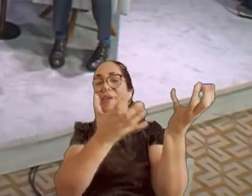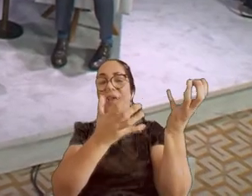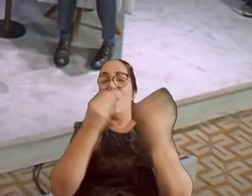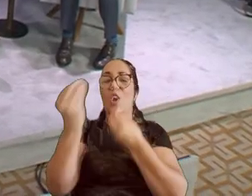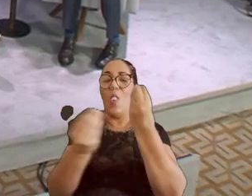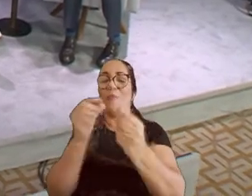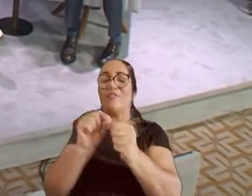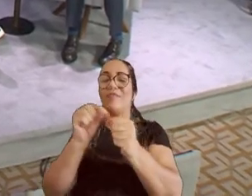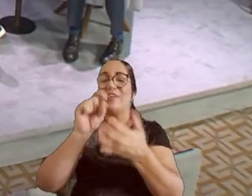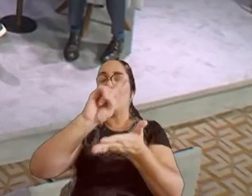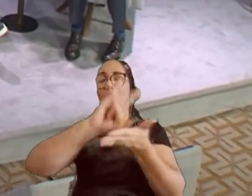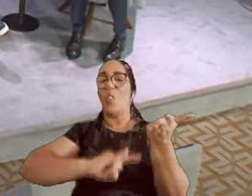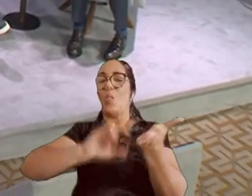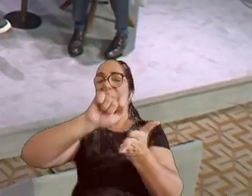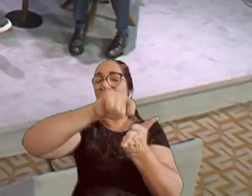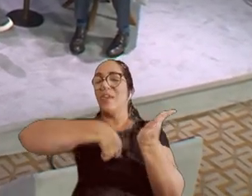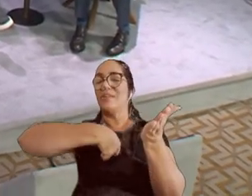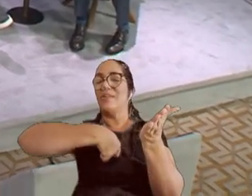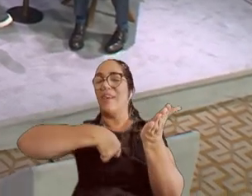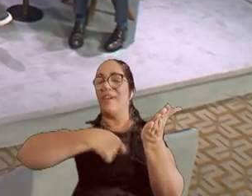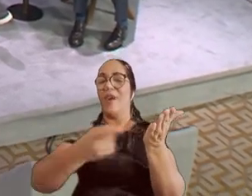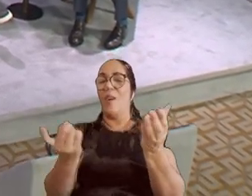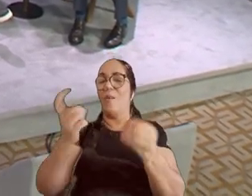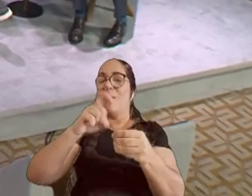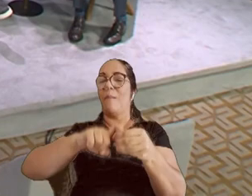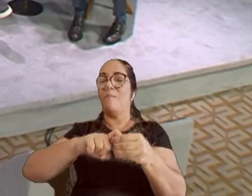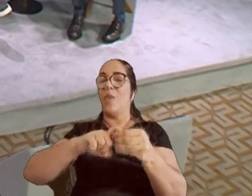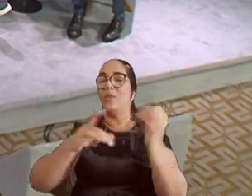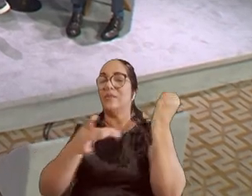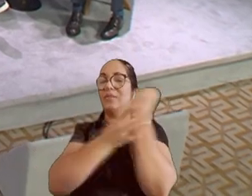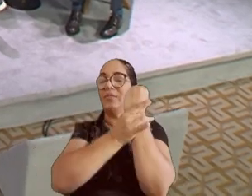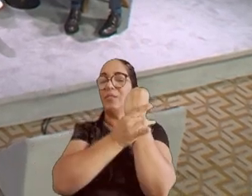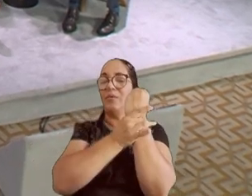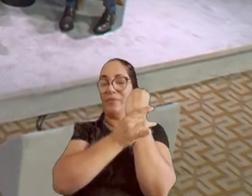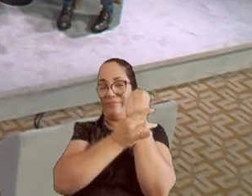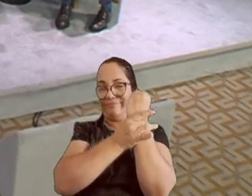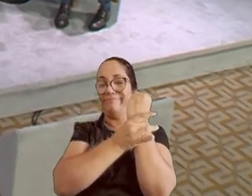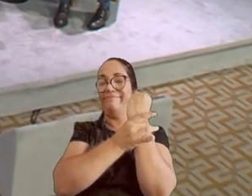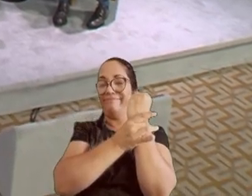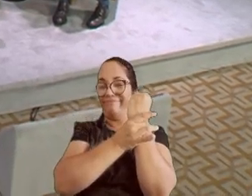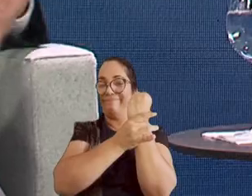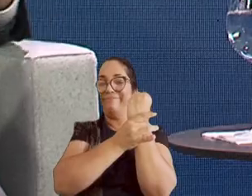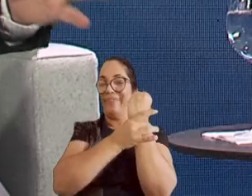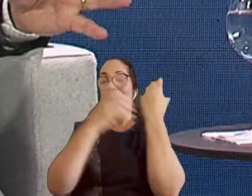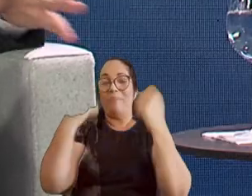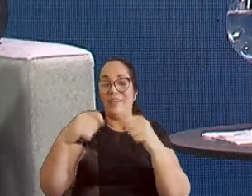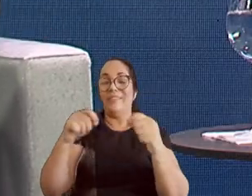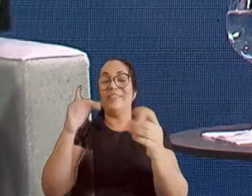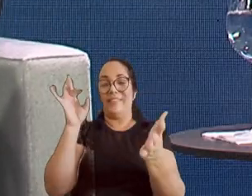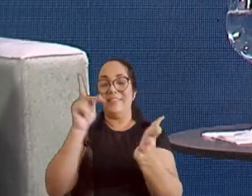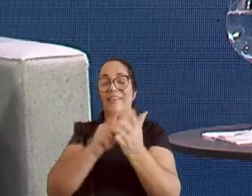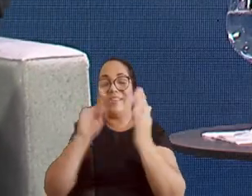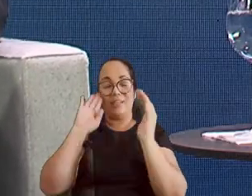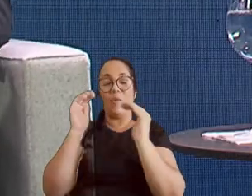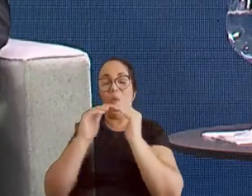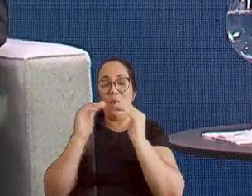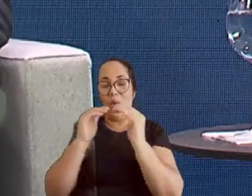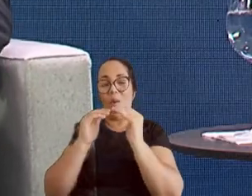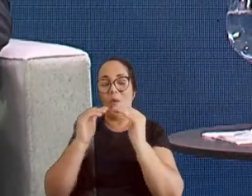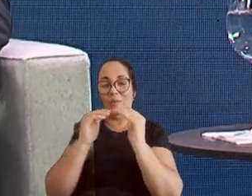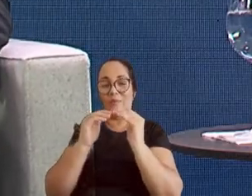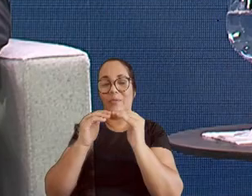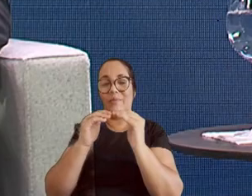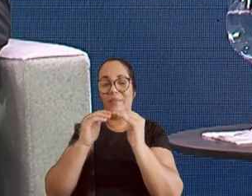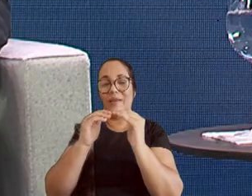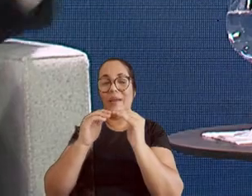Brasil isso poderia por exemplo facilita crédito ou pelo menos bagatear crédito então concordo tenta porteiro acho que a gente faz uma outra cadeia ainda